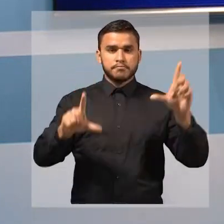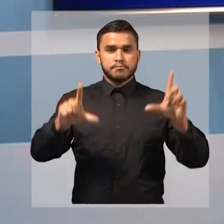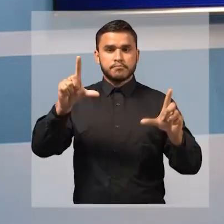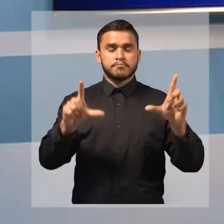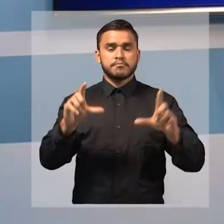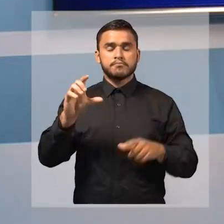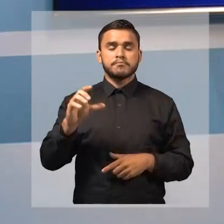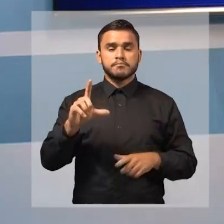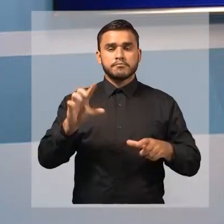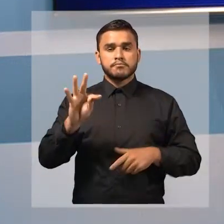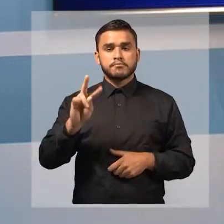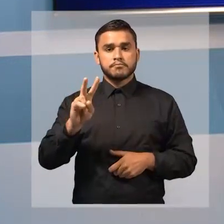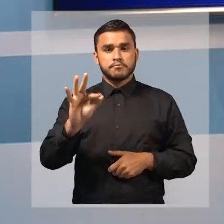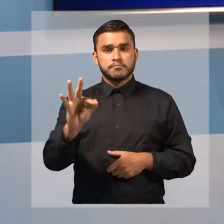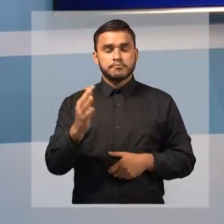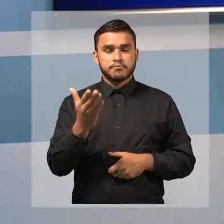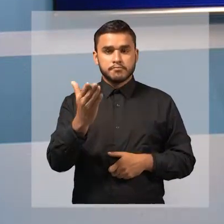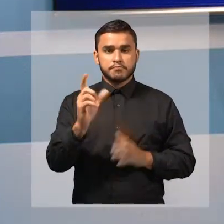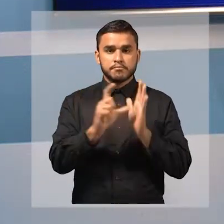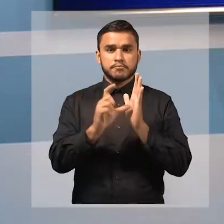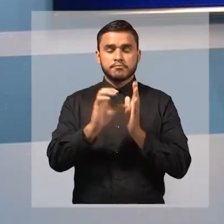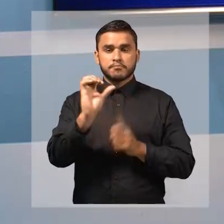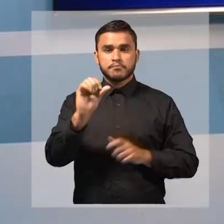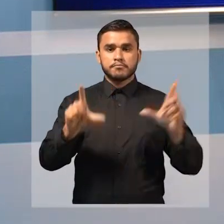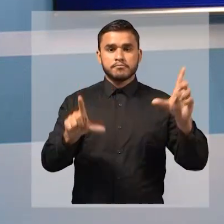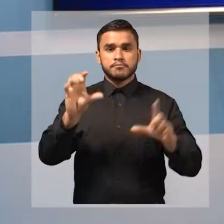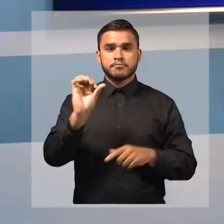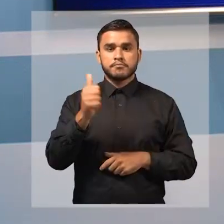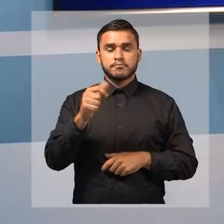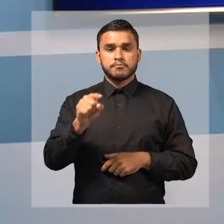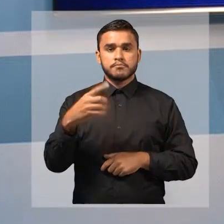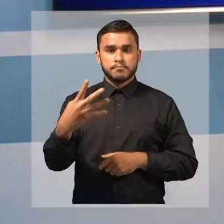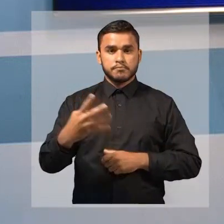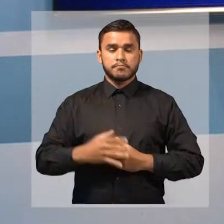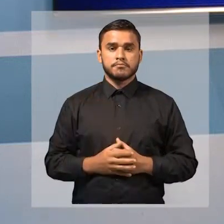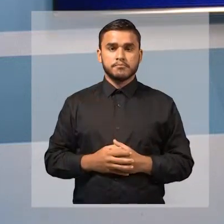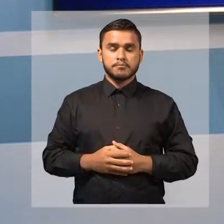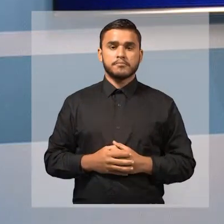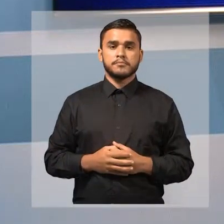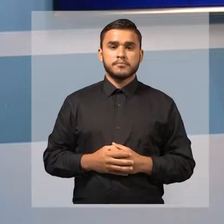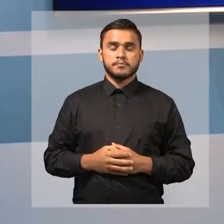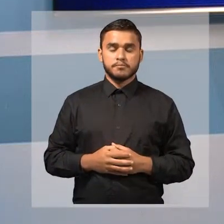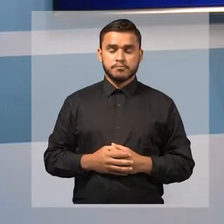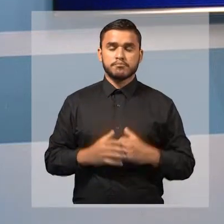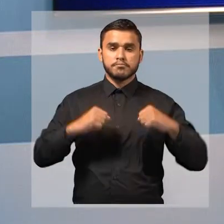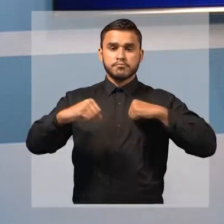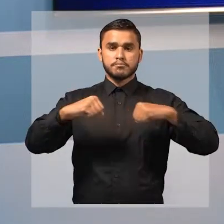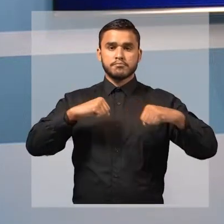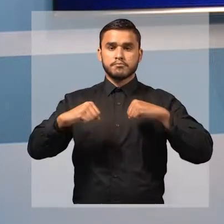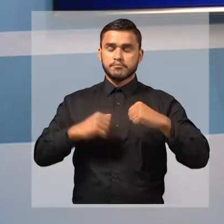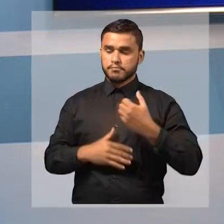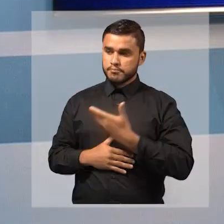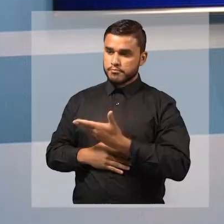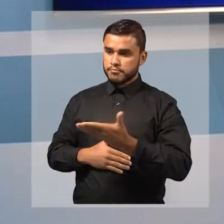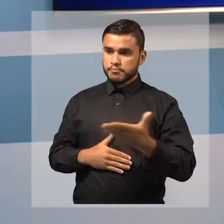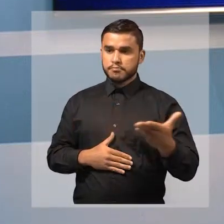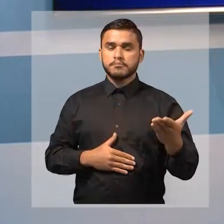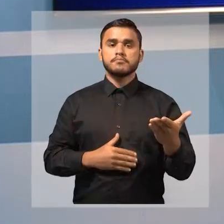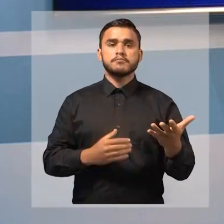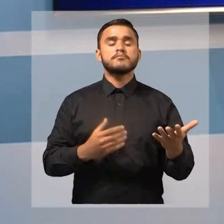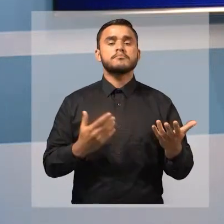Observatório pela TV Fortaleza, canal 6 da Multiplay e 61.4 digital. E para debatermos estes